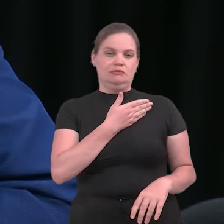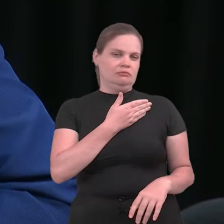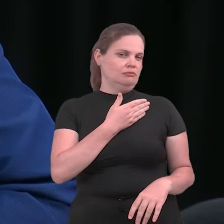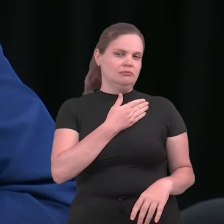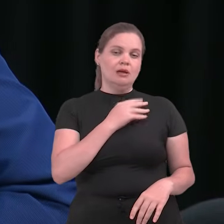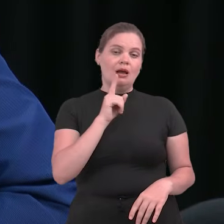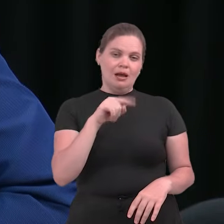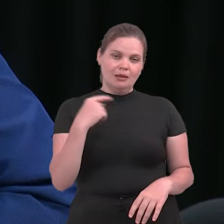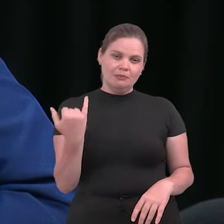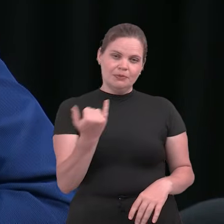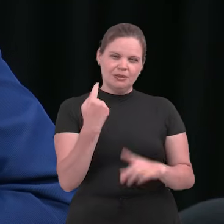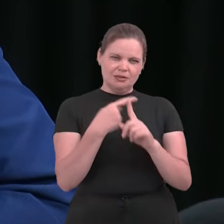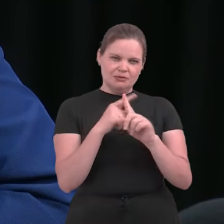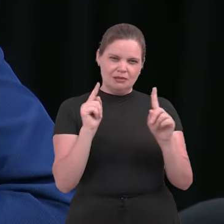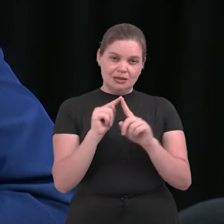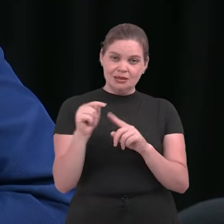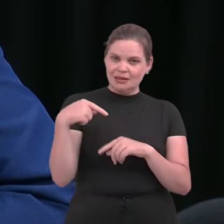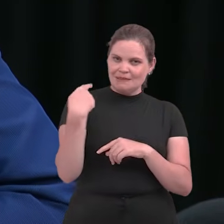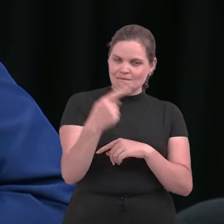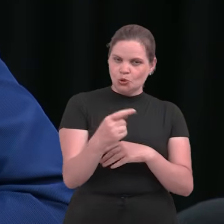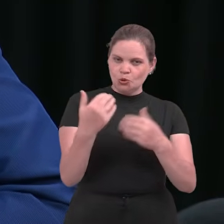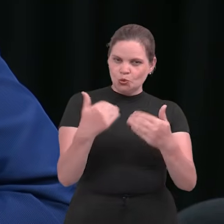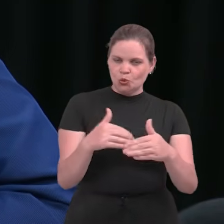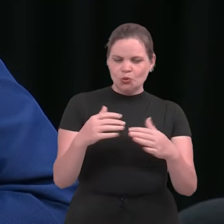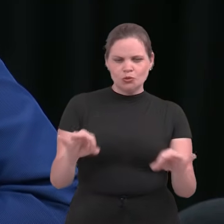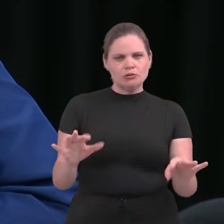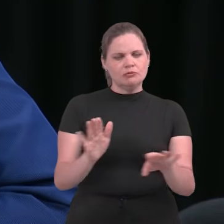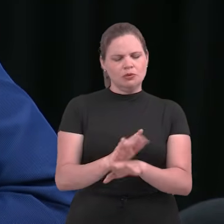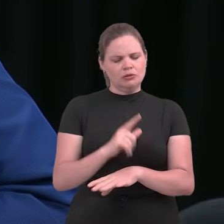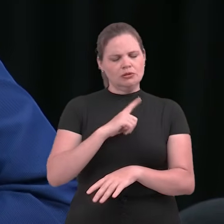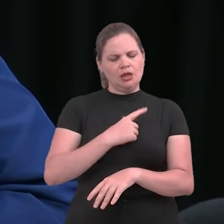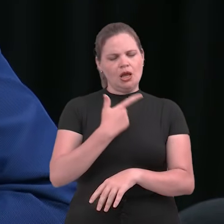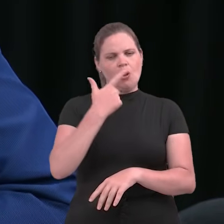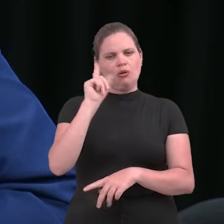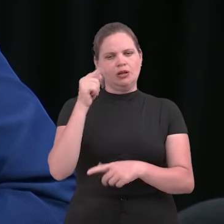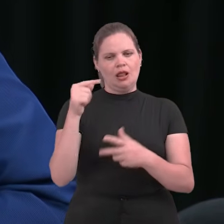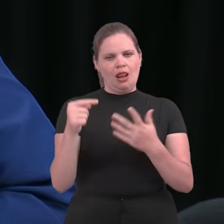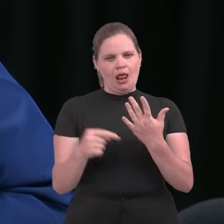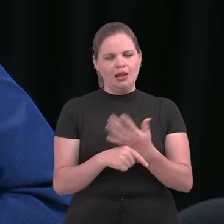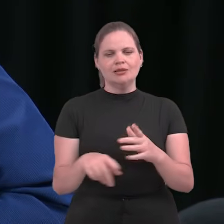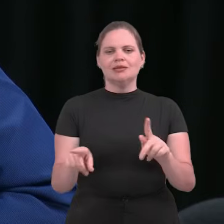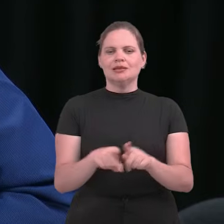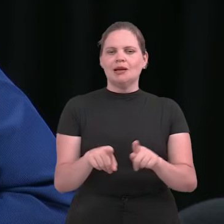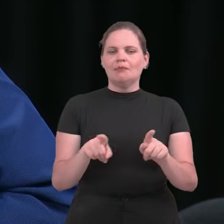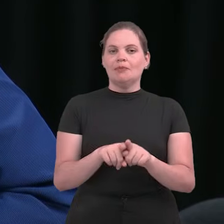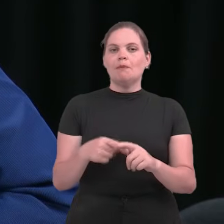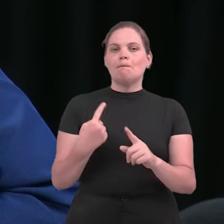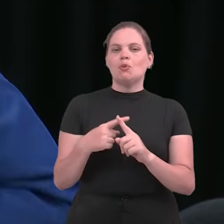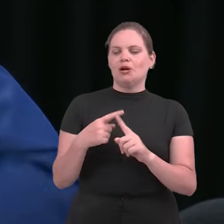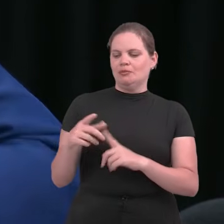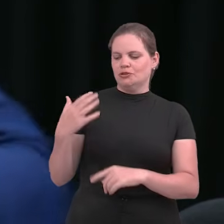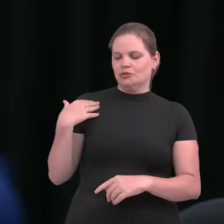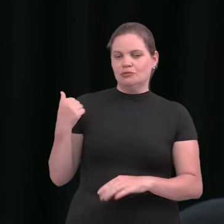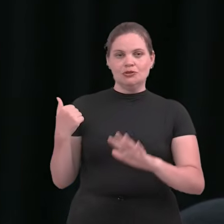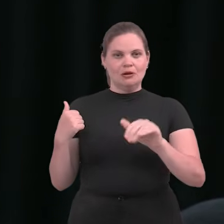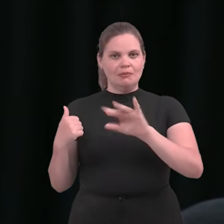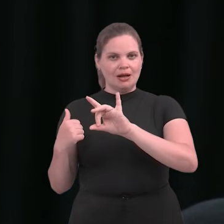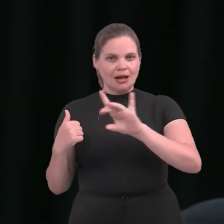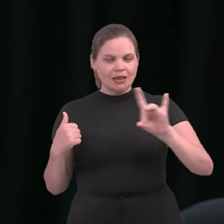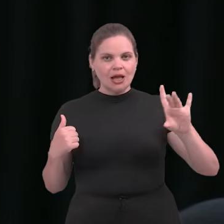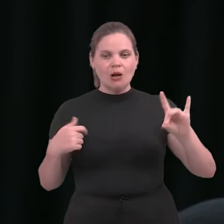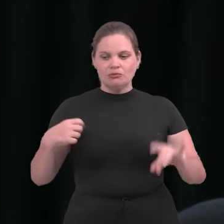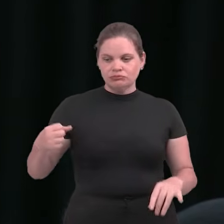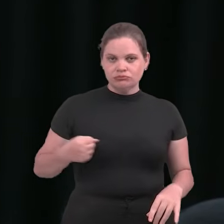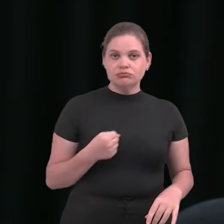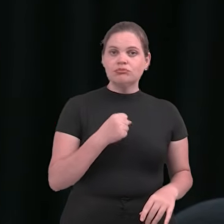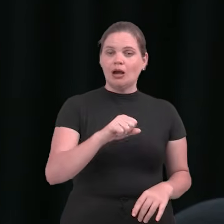Ela é fundamental, mas depois do concurso também tem outras coisas, né? Tem. Até a gente conseguir ser nomeado, eu também tive a minha